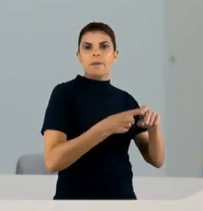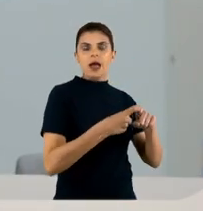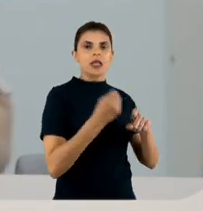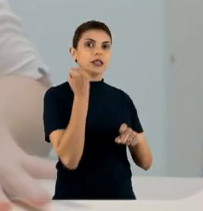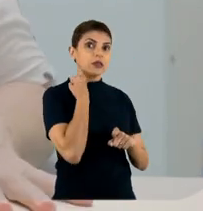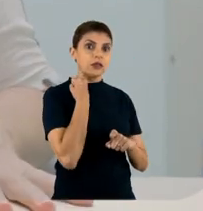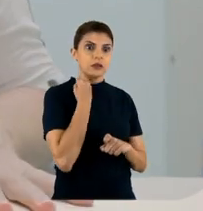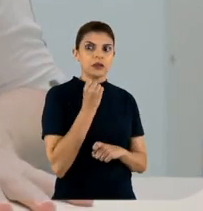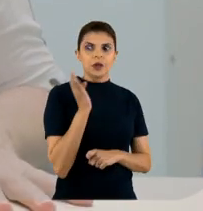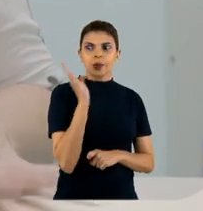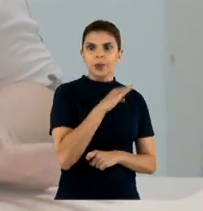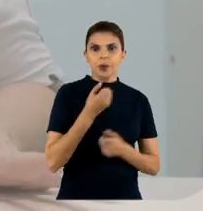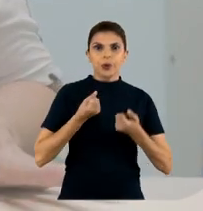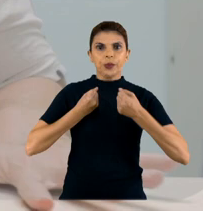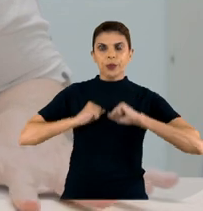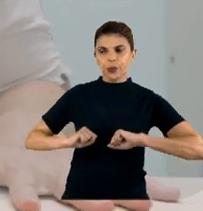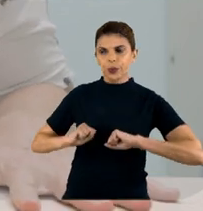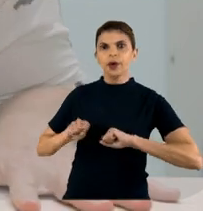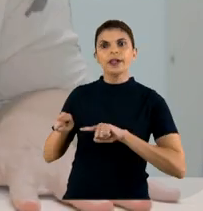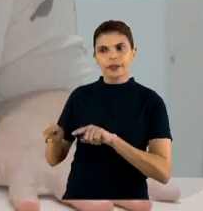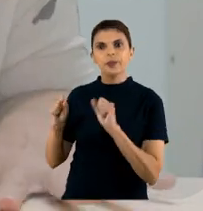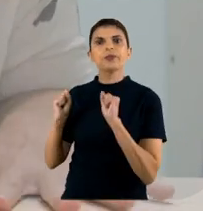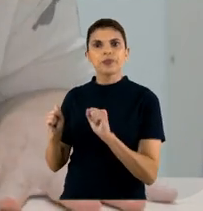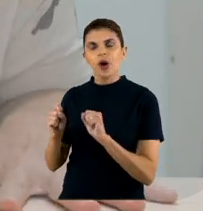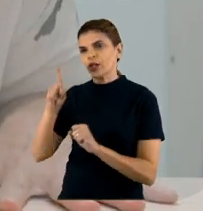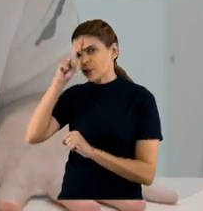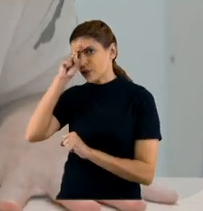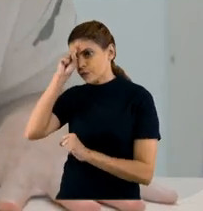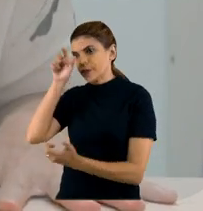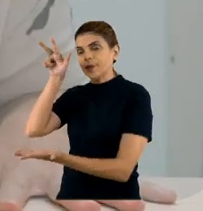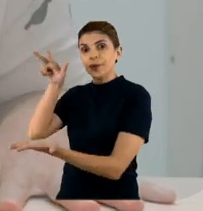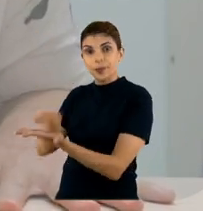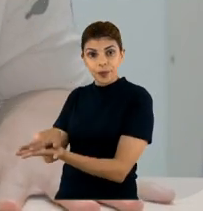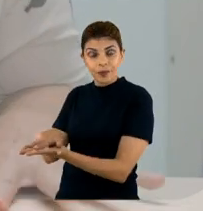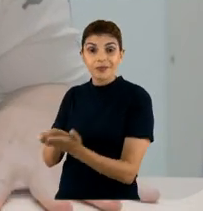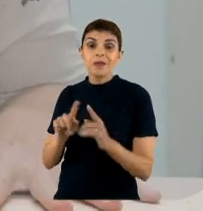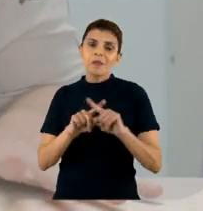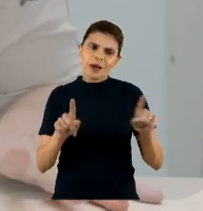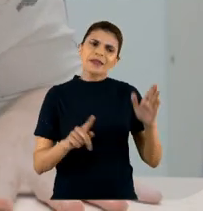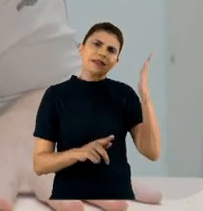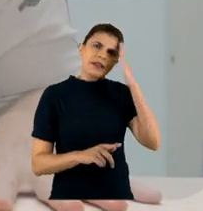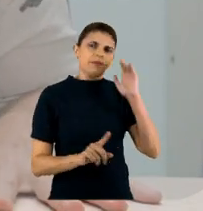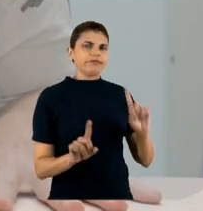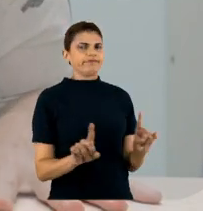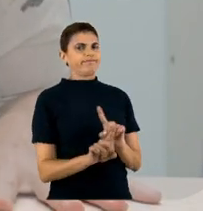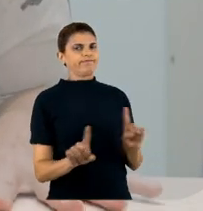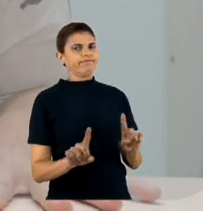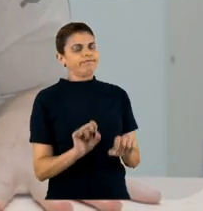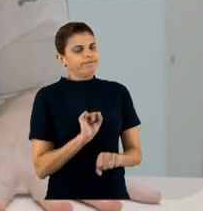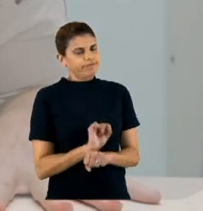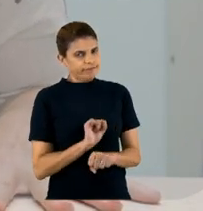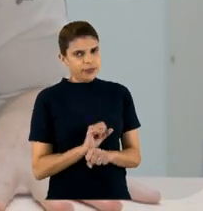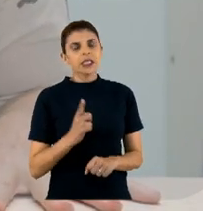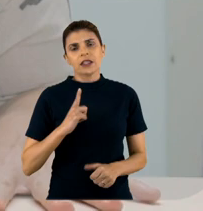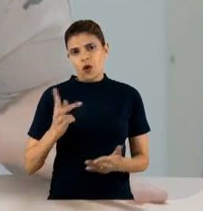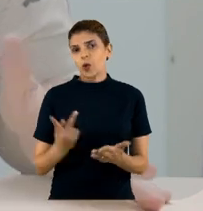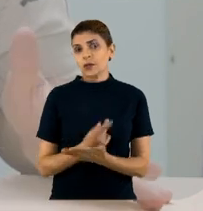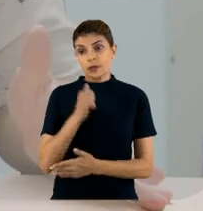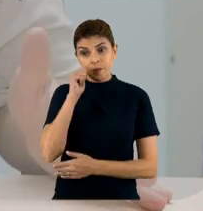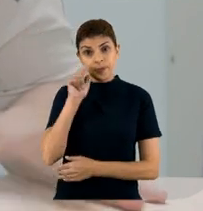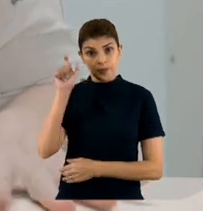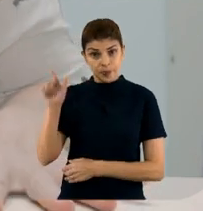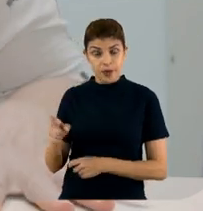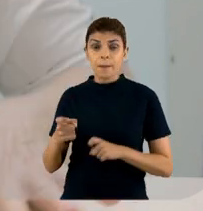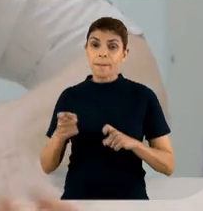também porque aí você quer internar aquele paciente F assim nossa ele já tem uma coisa na tomografia eu tenho que internar mas a gente sabe que não a gente teve aqui uma uma